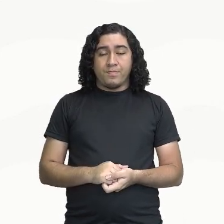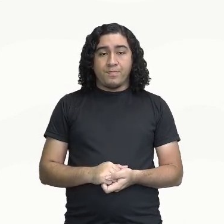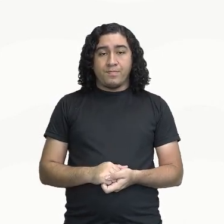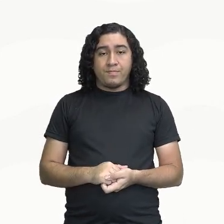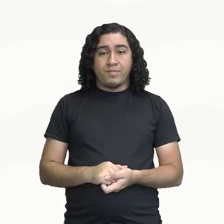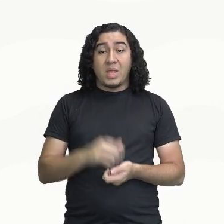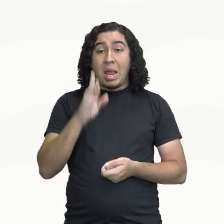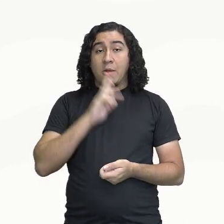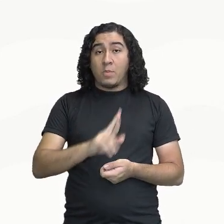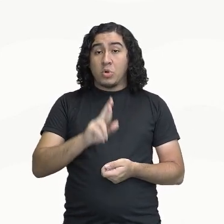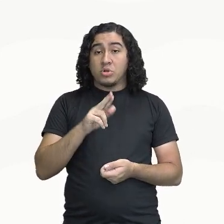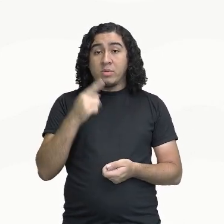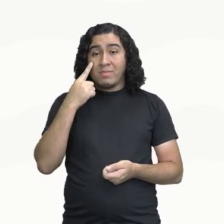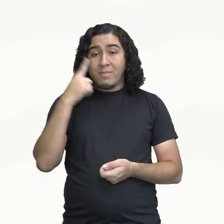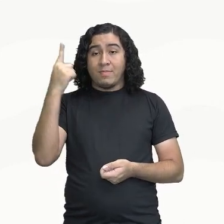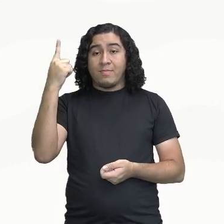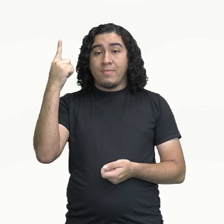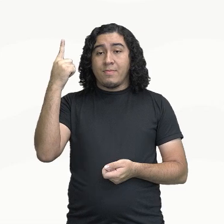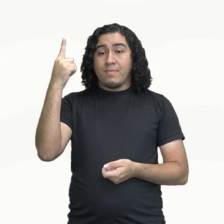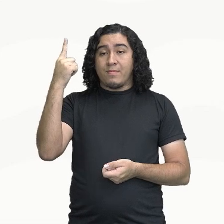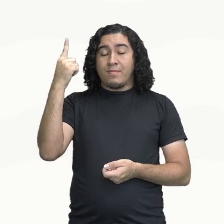O resultado da soma é